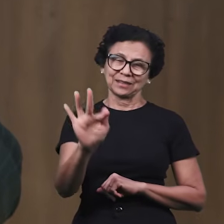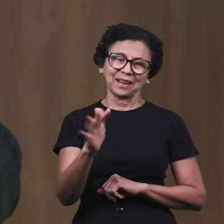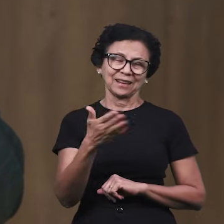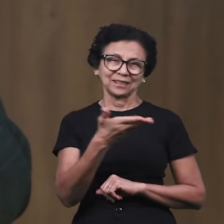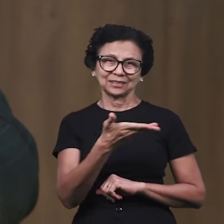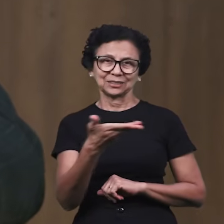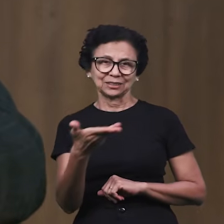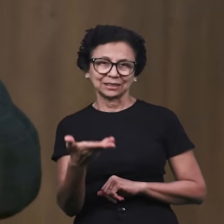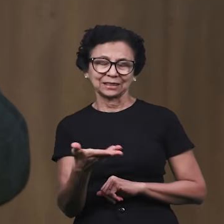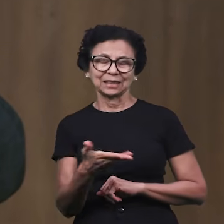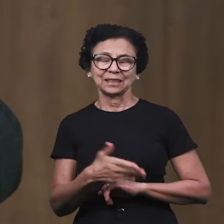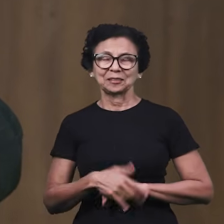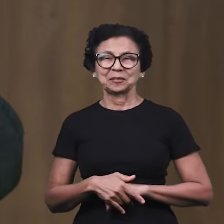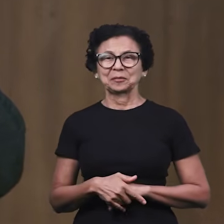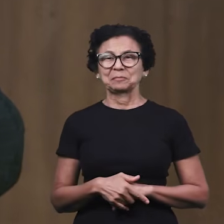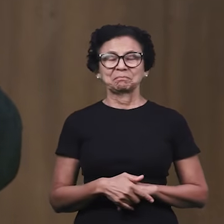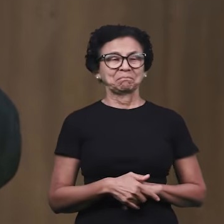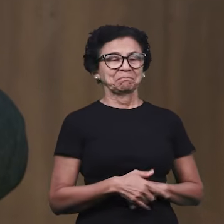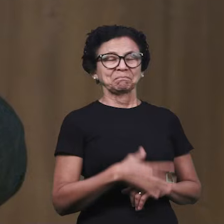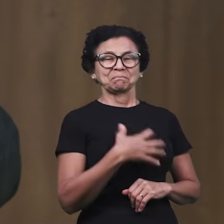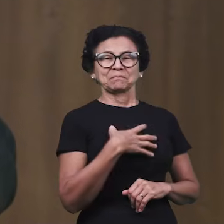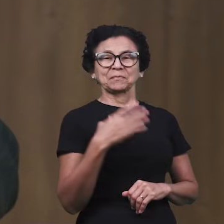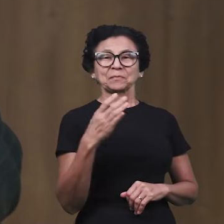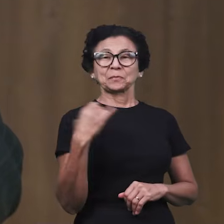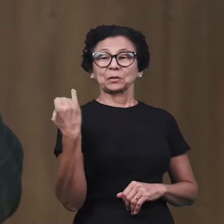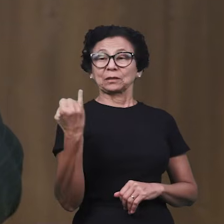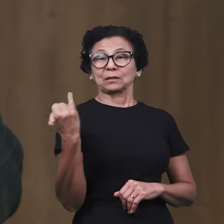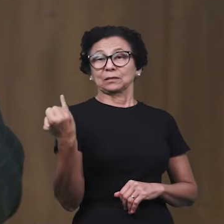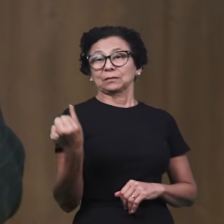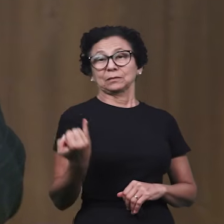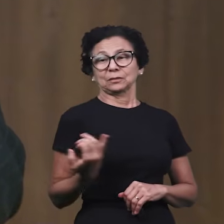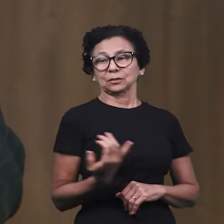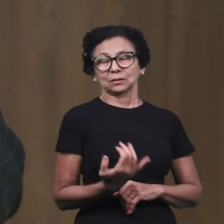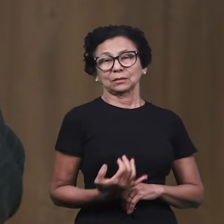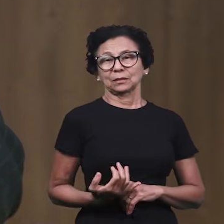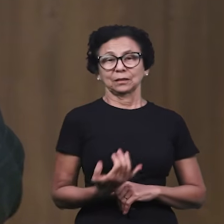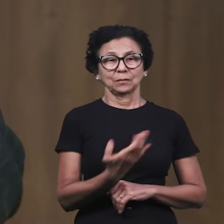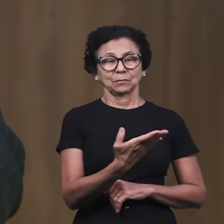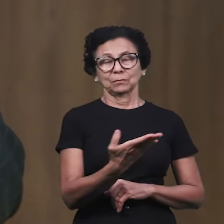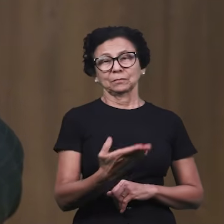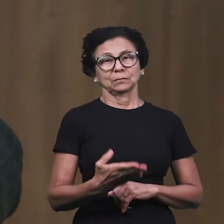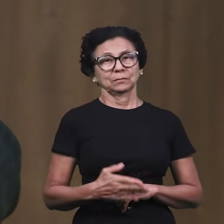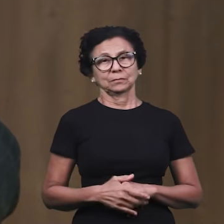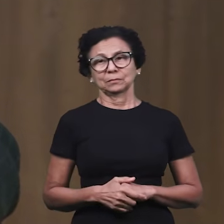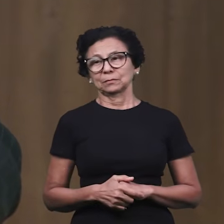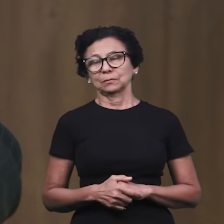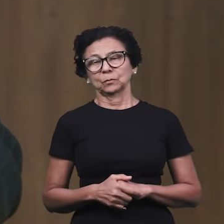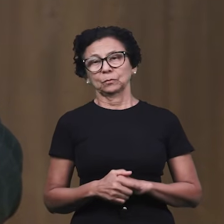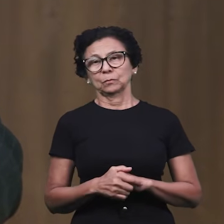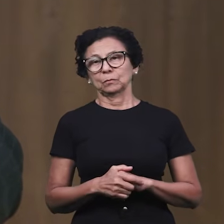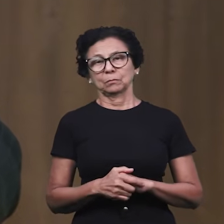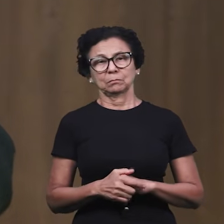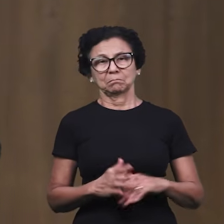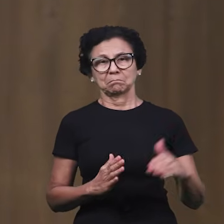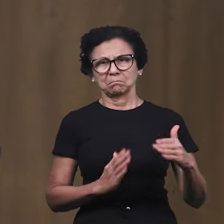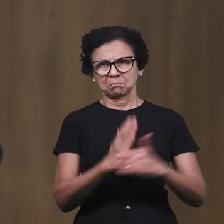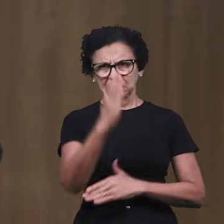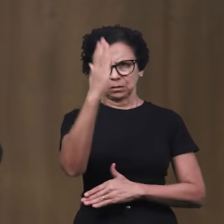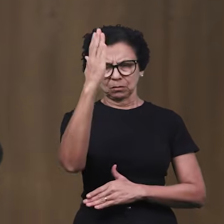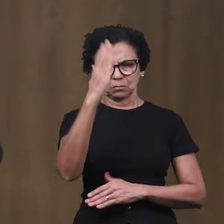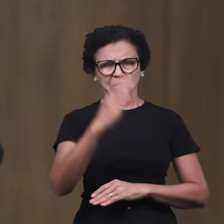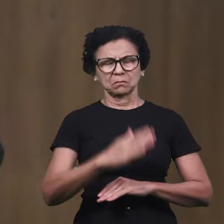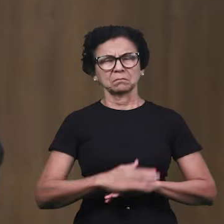universidade. Ele começa a se sentir agora tão importante porque passou num curso